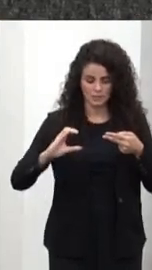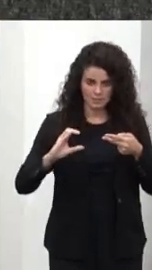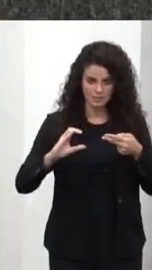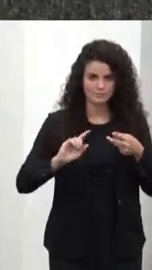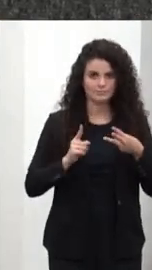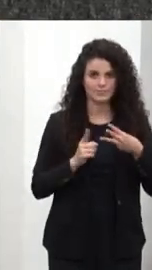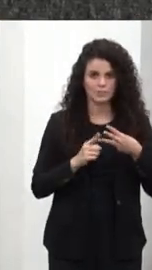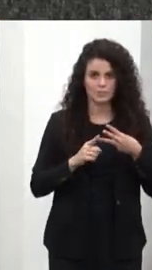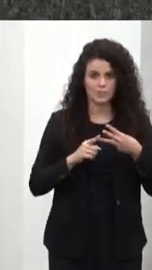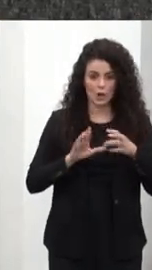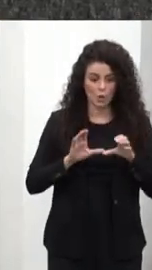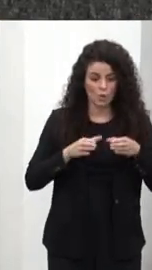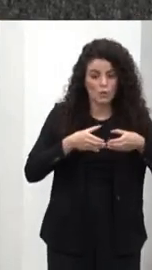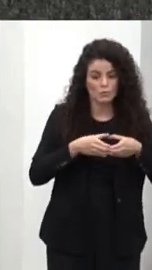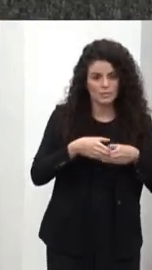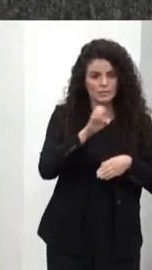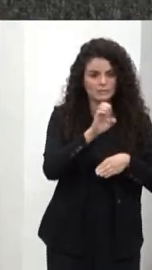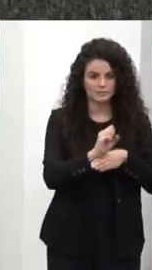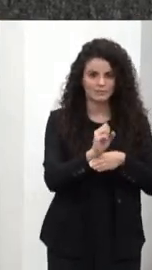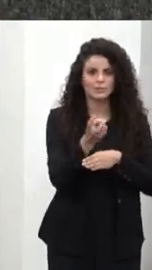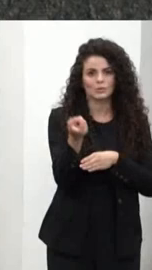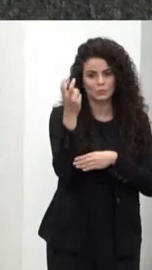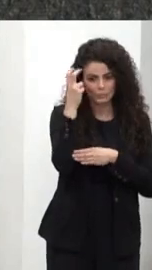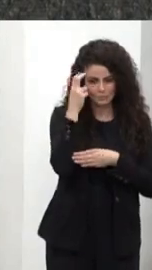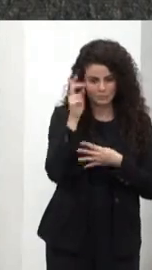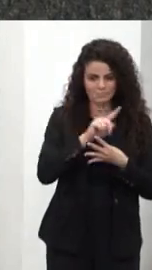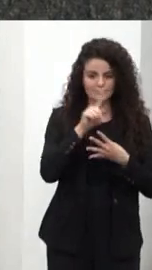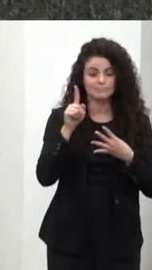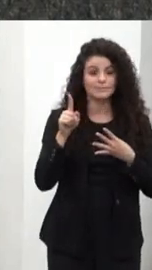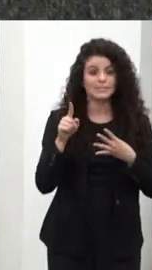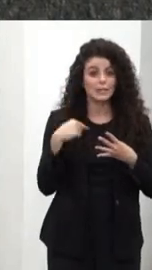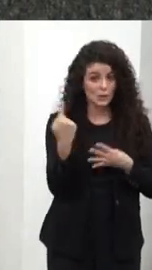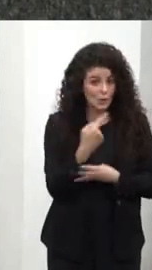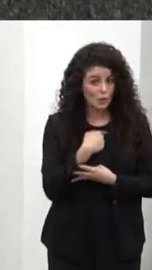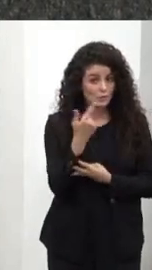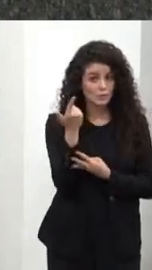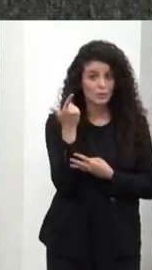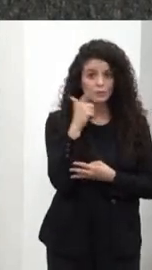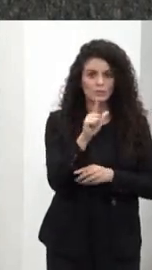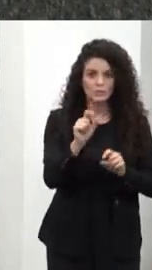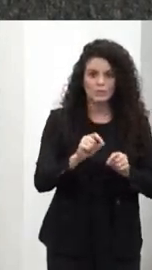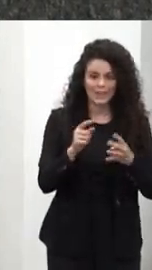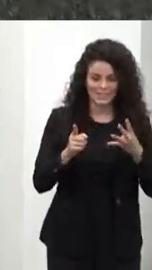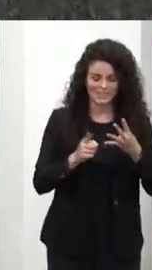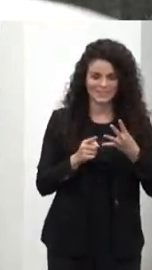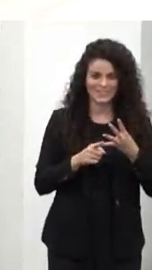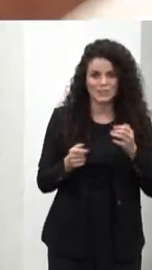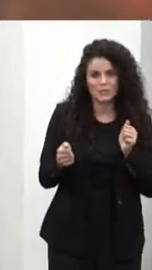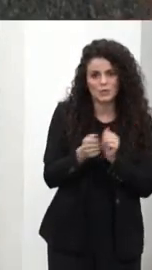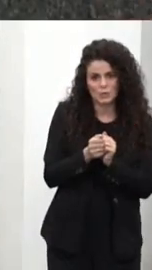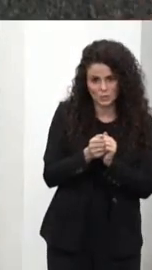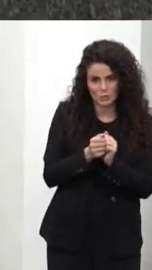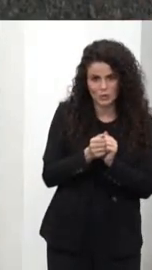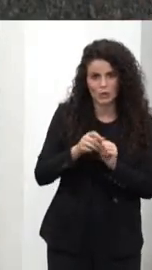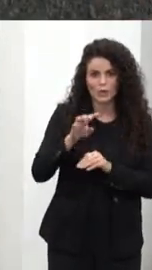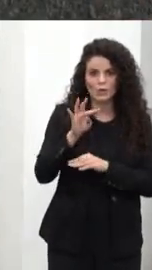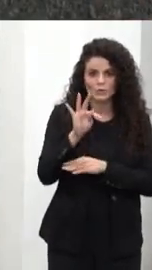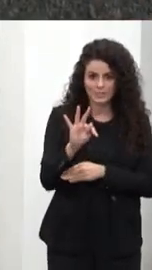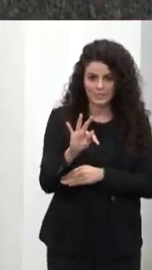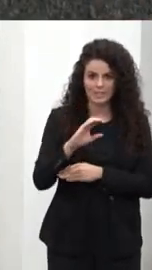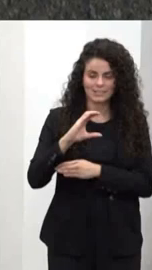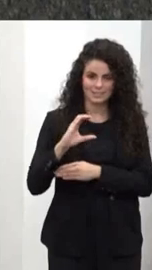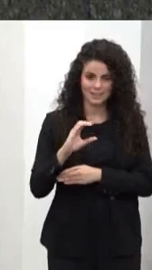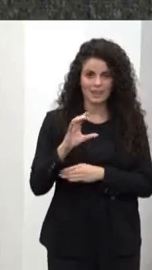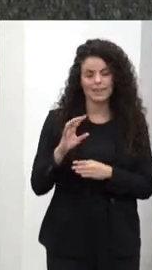o Conselho Estadual de cultura e nós colocamos também o Tribunal de Contas né Para justamente evitar